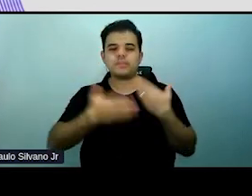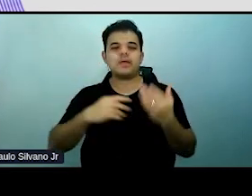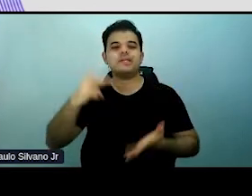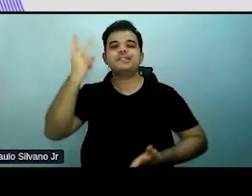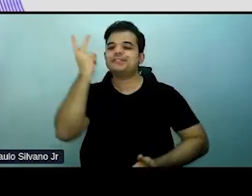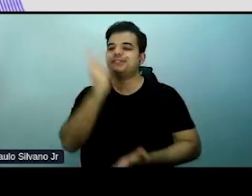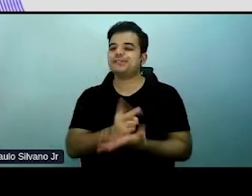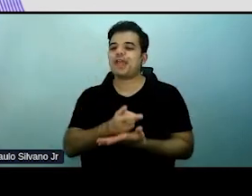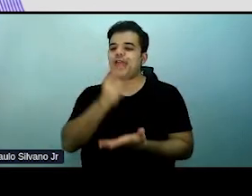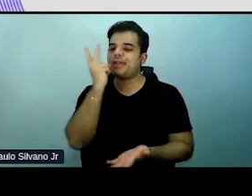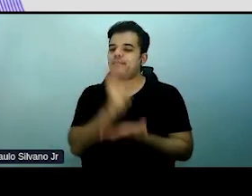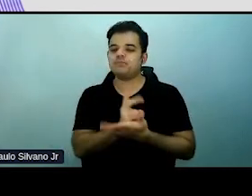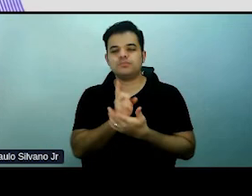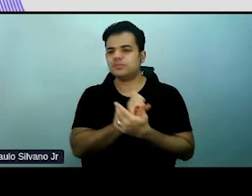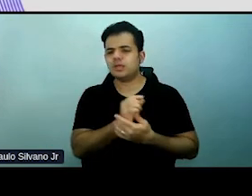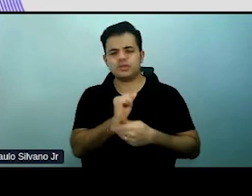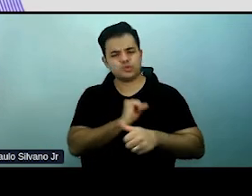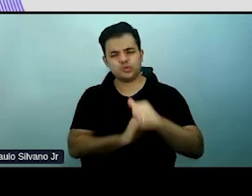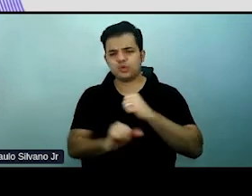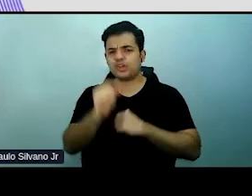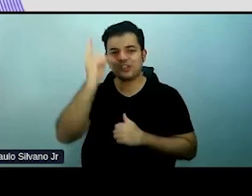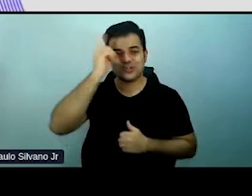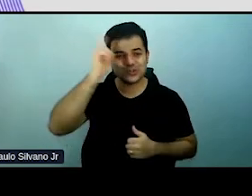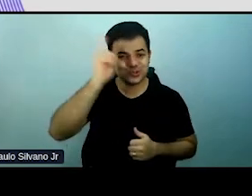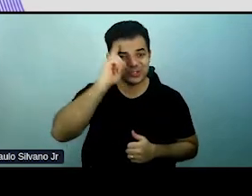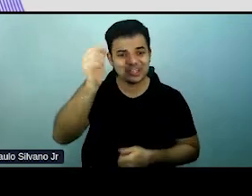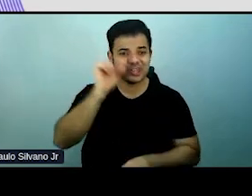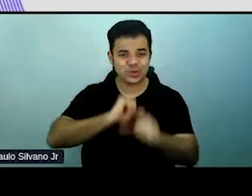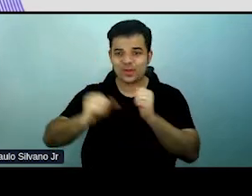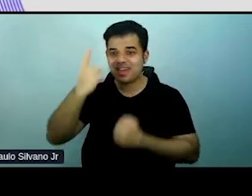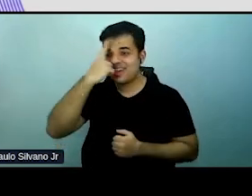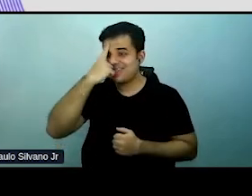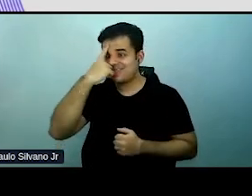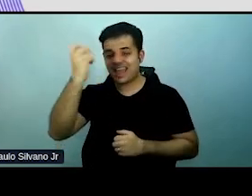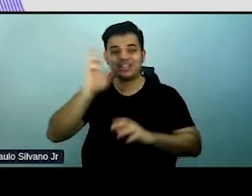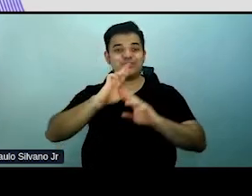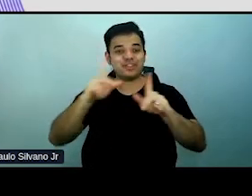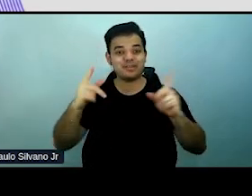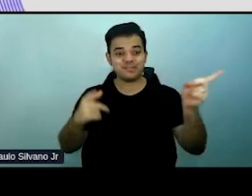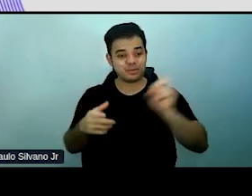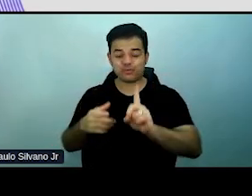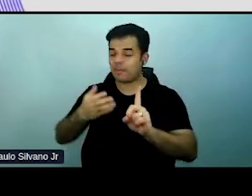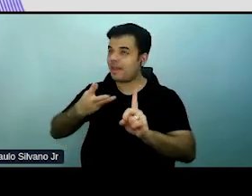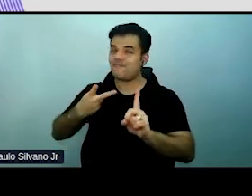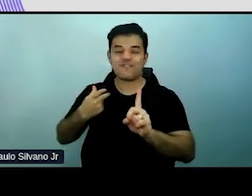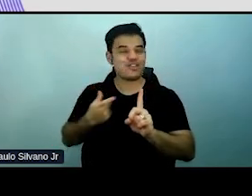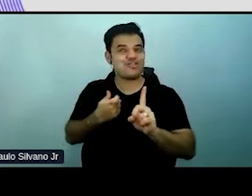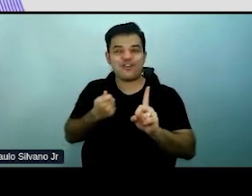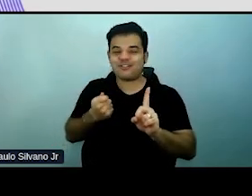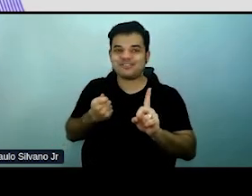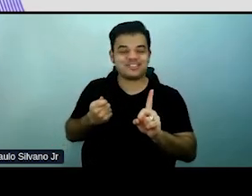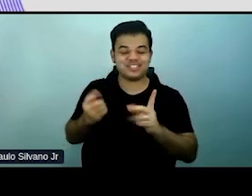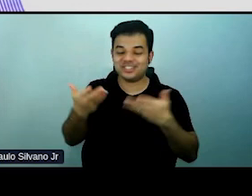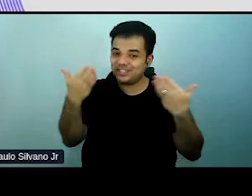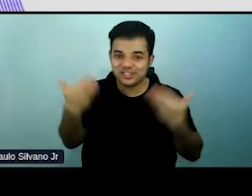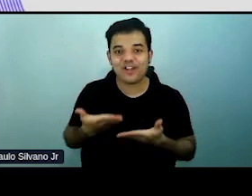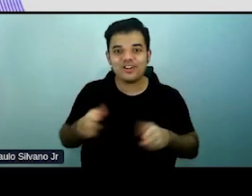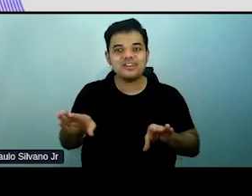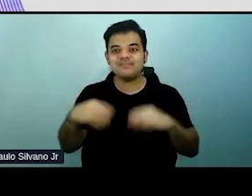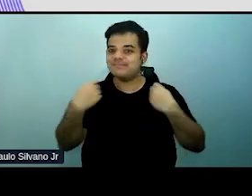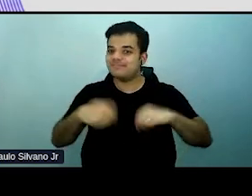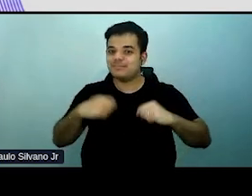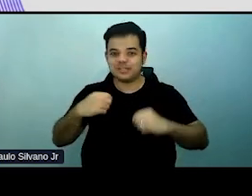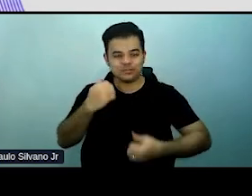sempre desse jeito. Não, cada dia é uma aventura, é uma ideia incrível, uma pessoa maravilhosa que chega e que a gente tem que construir isso